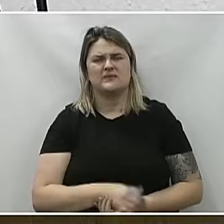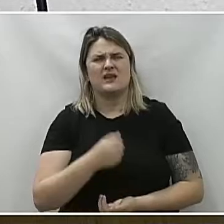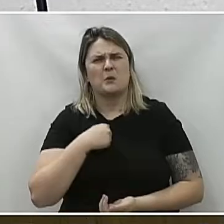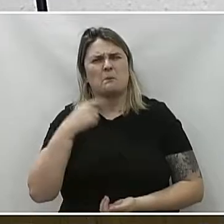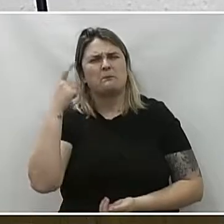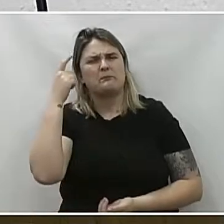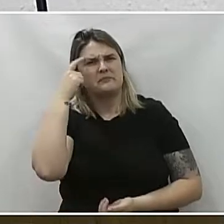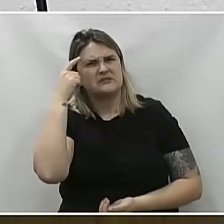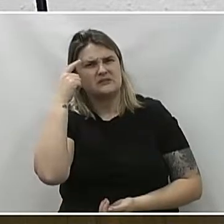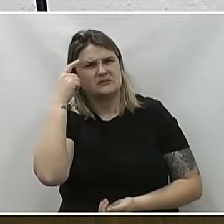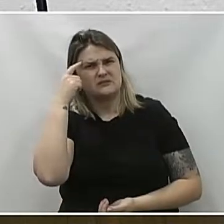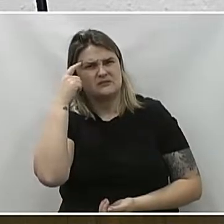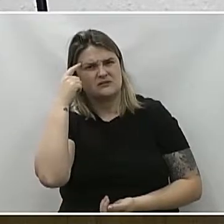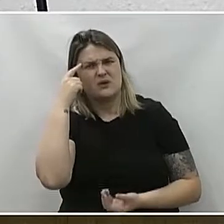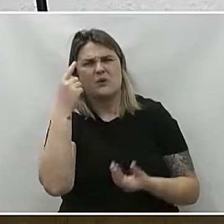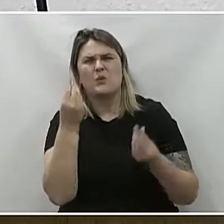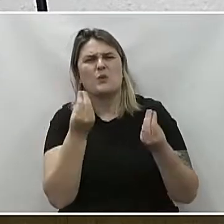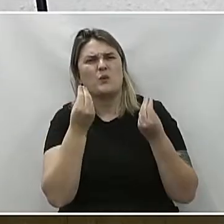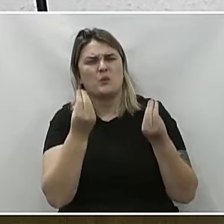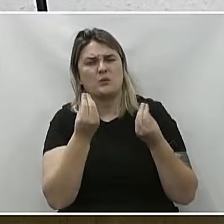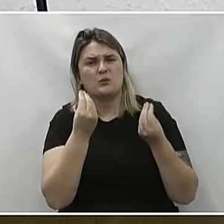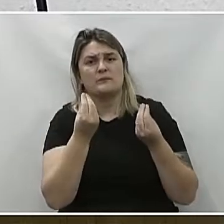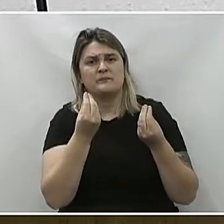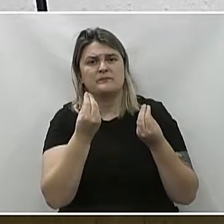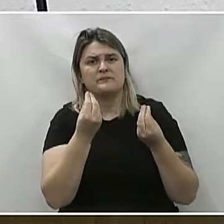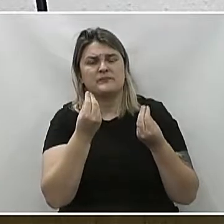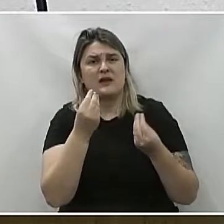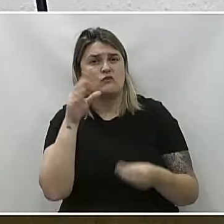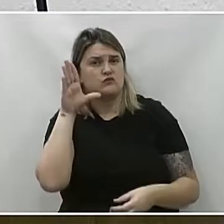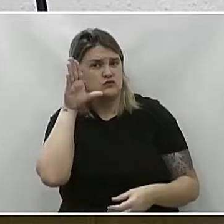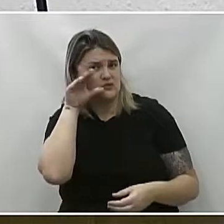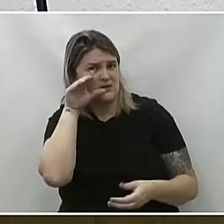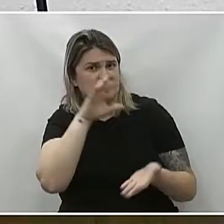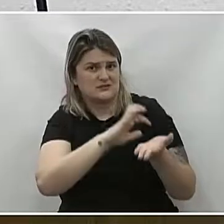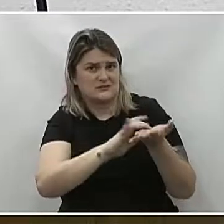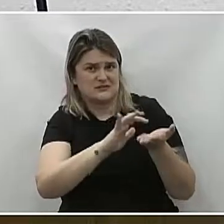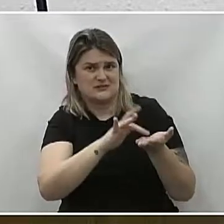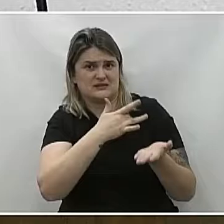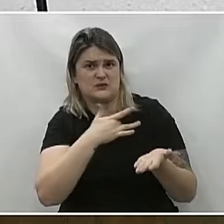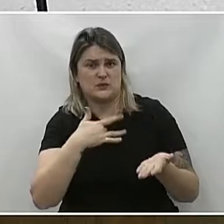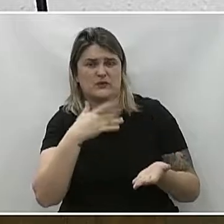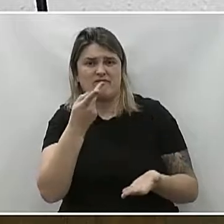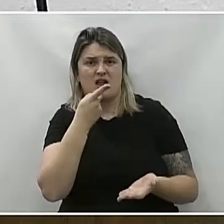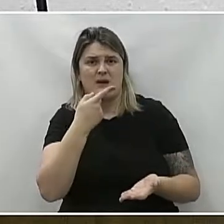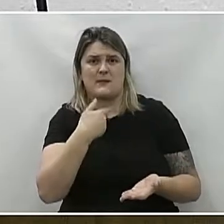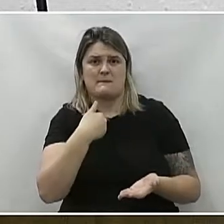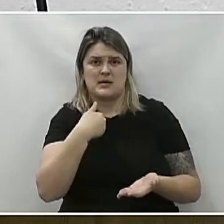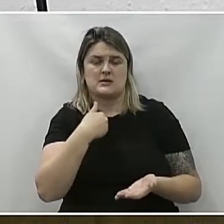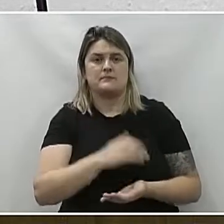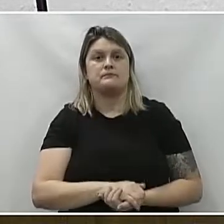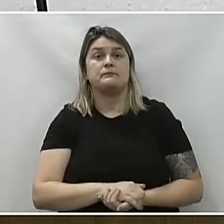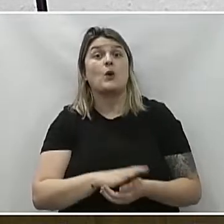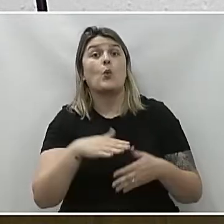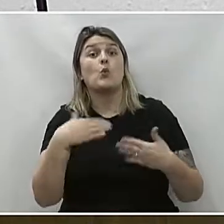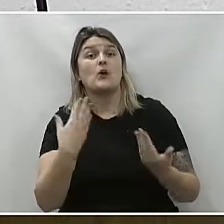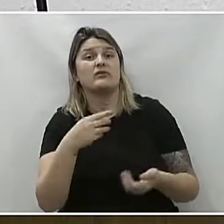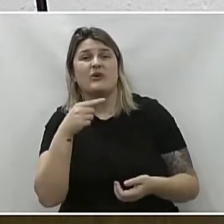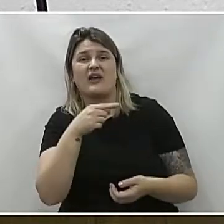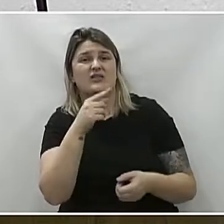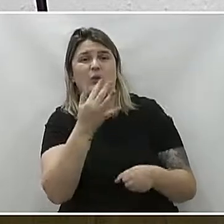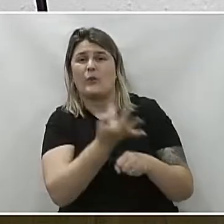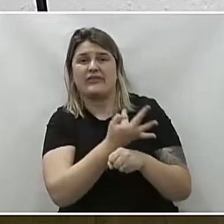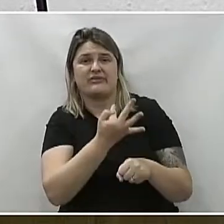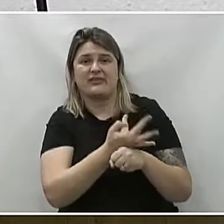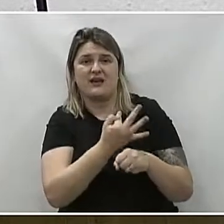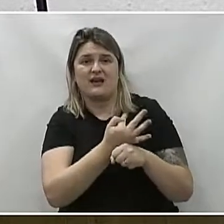fiquei pensando, como que pode um funcionário da Secretaria de Saúde dizer para mim assim, quando ele não aguentar, a